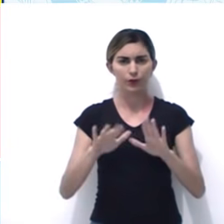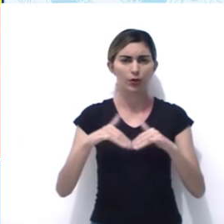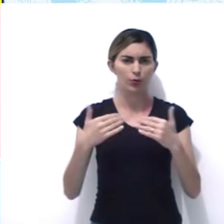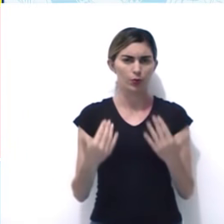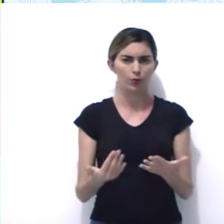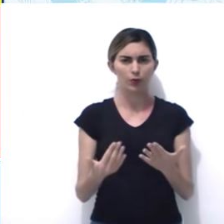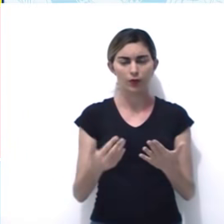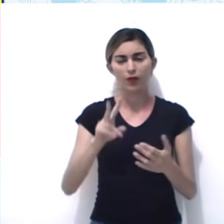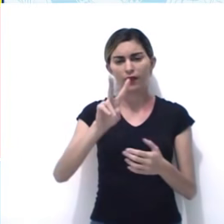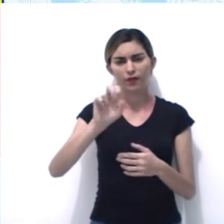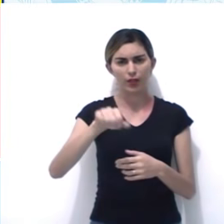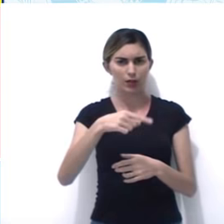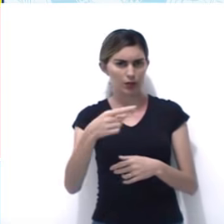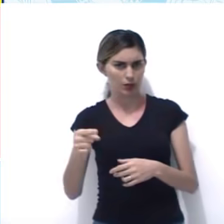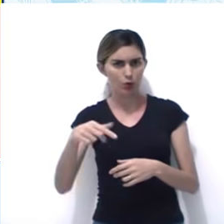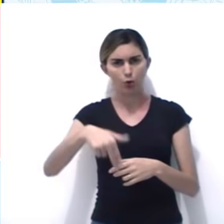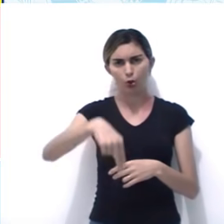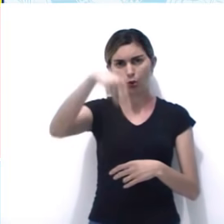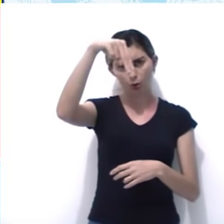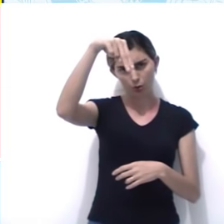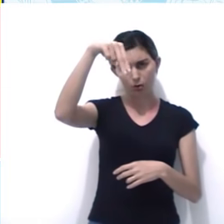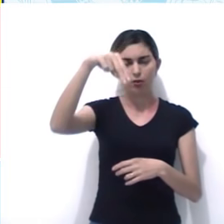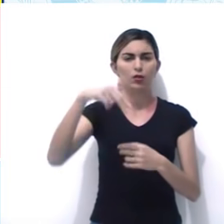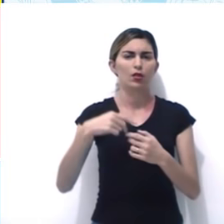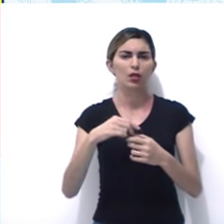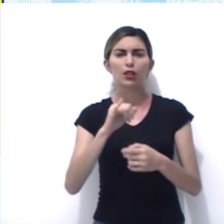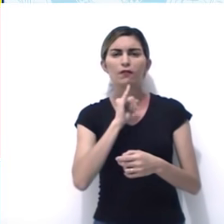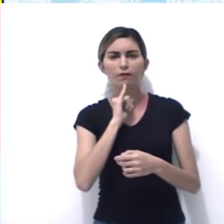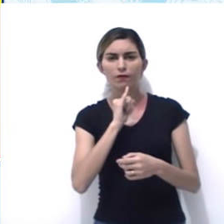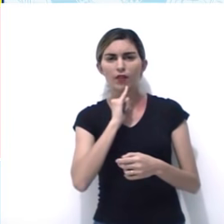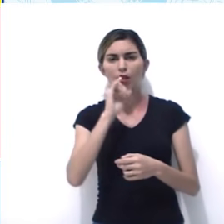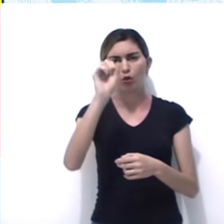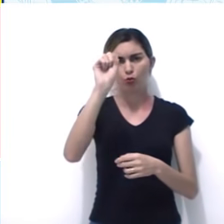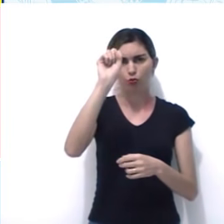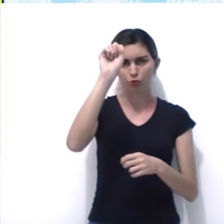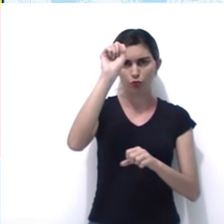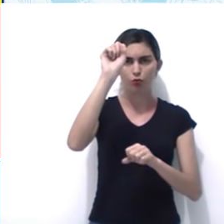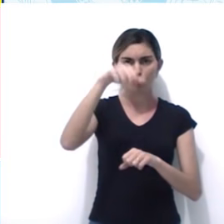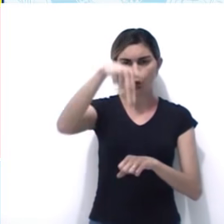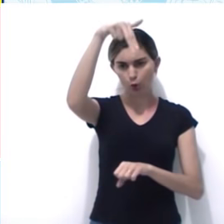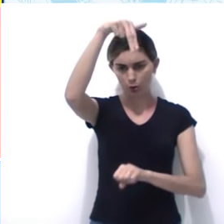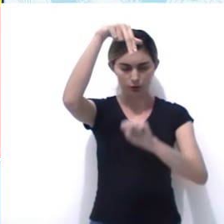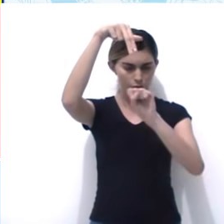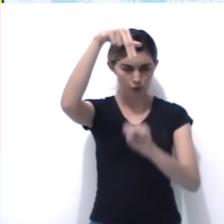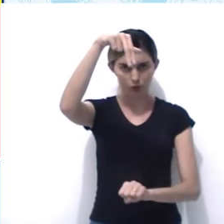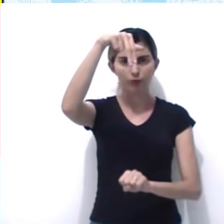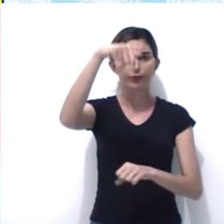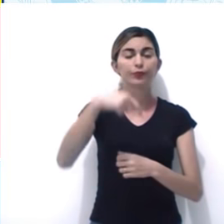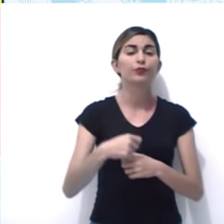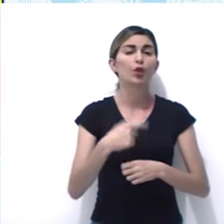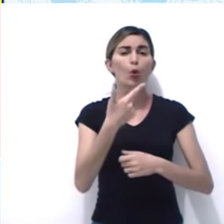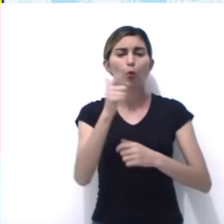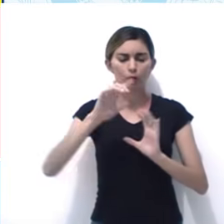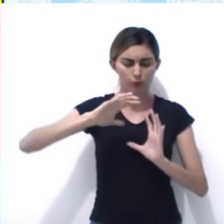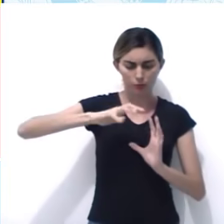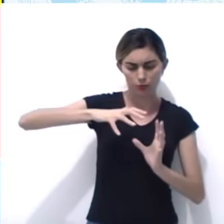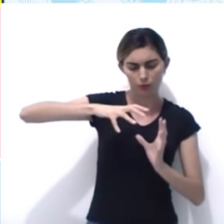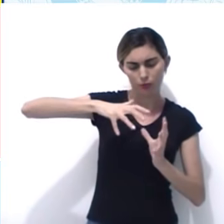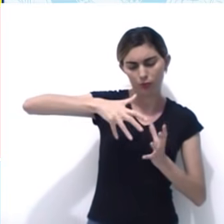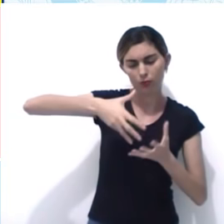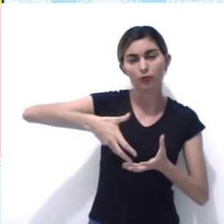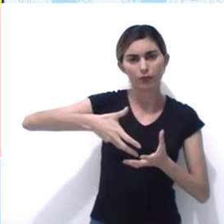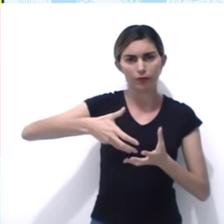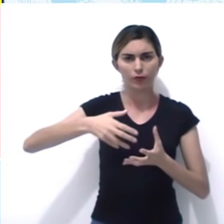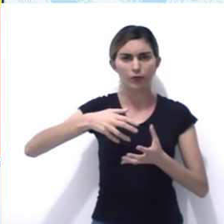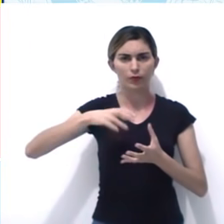verão no norte e inverno no sul quando ela chegar nessa outra posição aí que é o